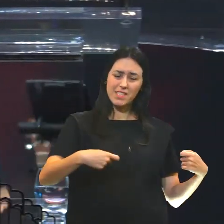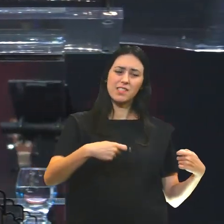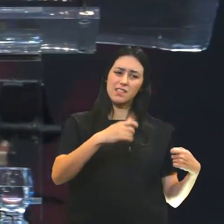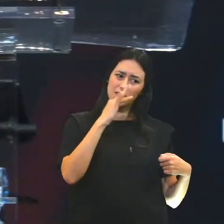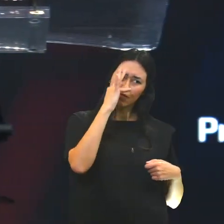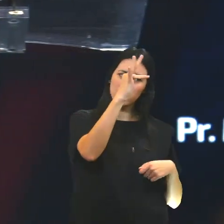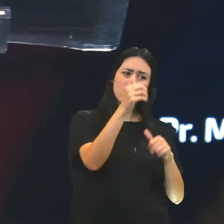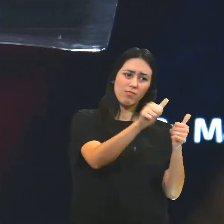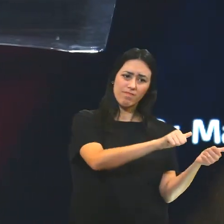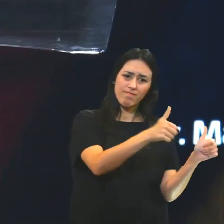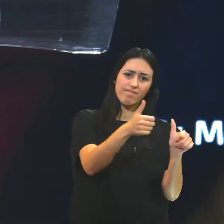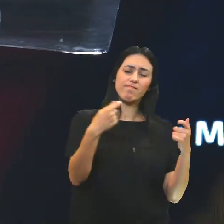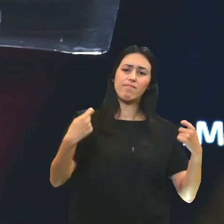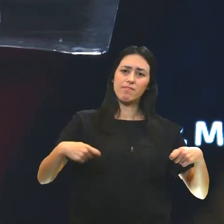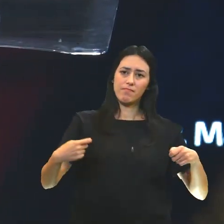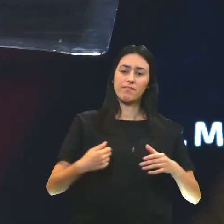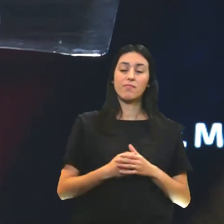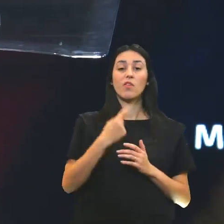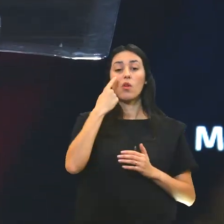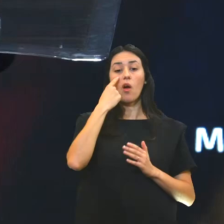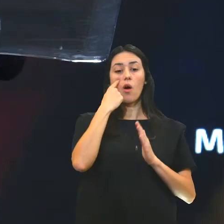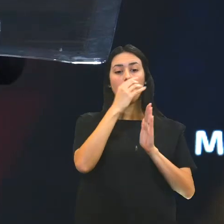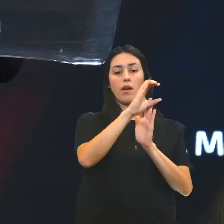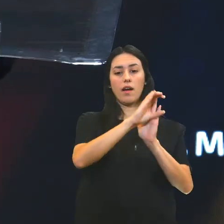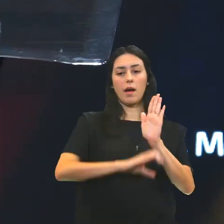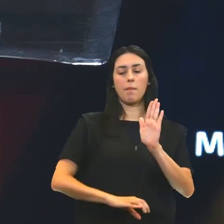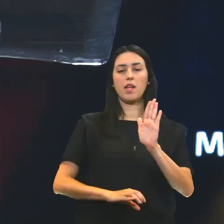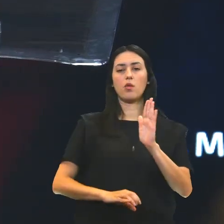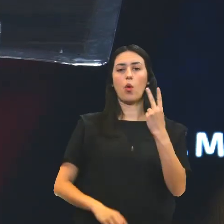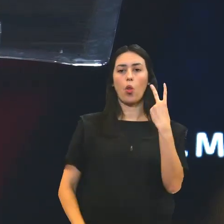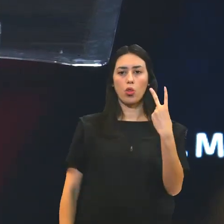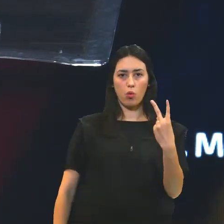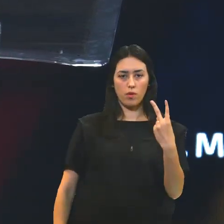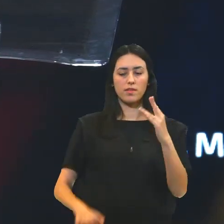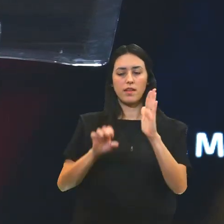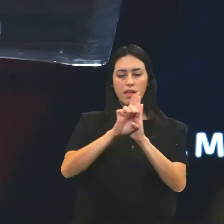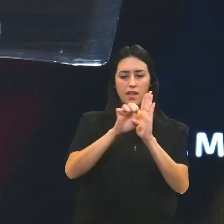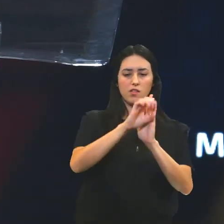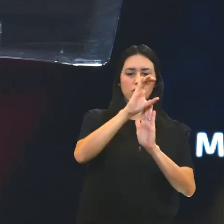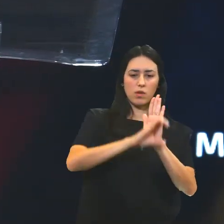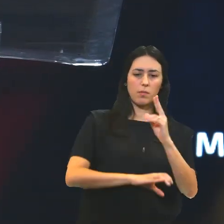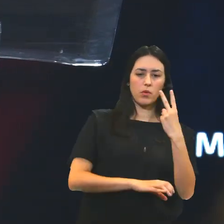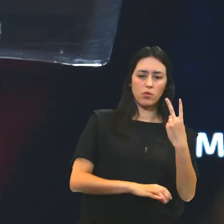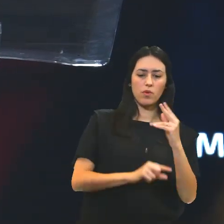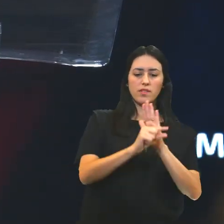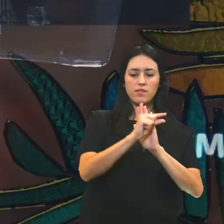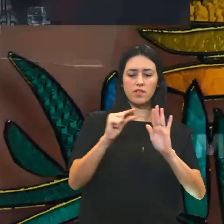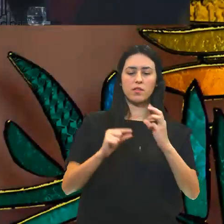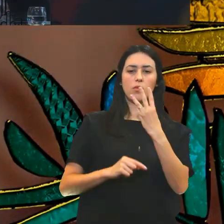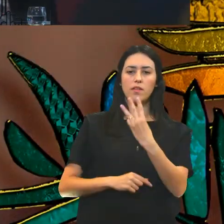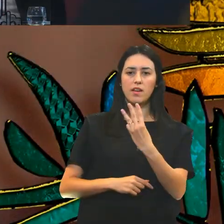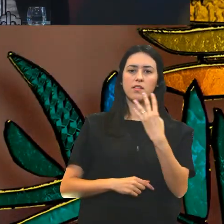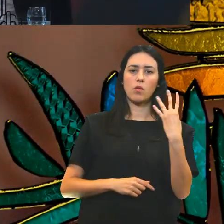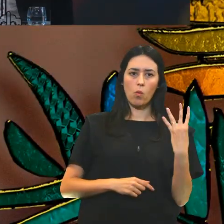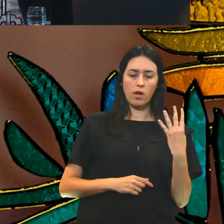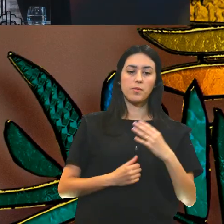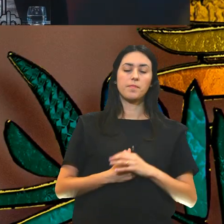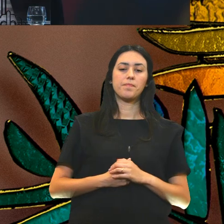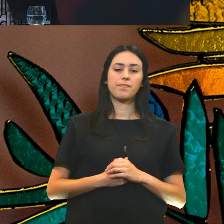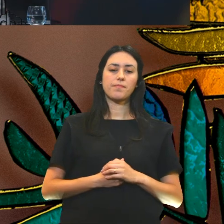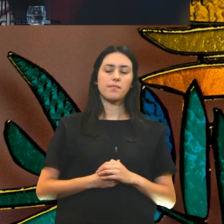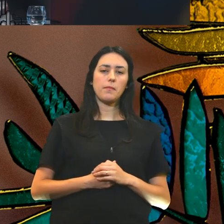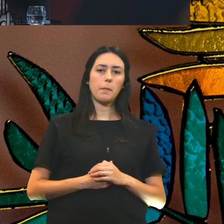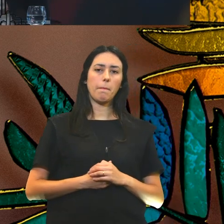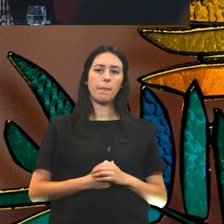Olha o que diz aqui o capítulo 2, de Êxodo, versículo 3 e 4. Como não podia escondê-lo